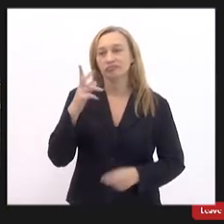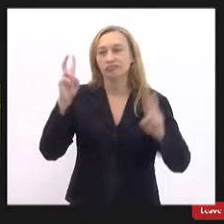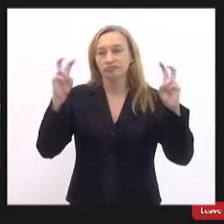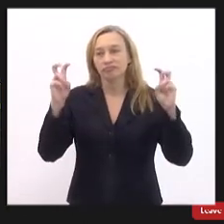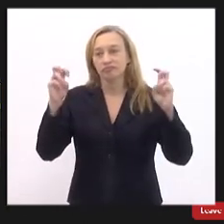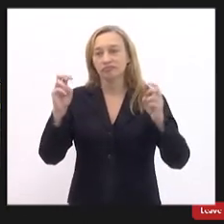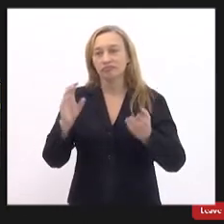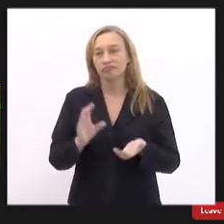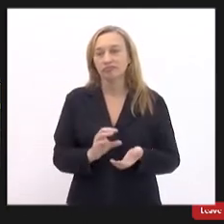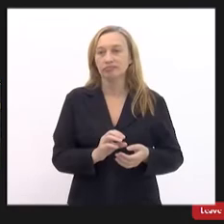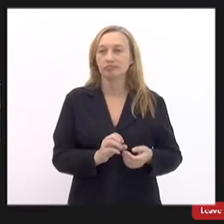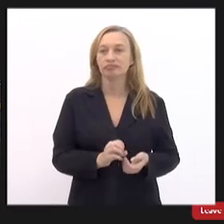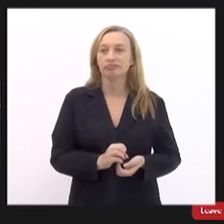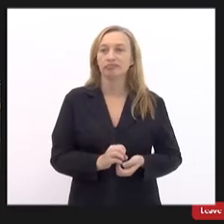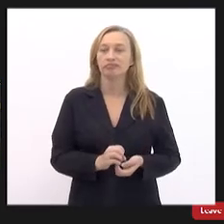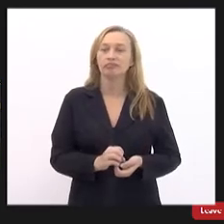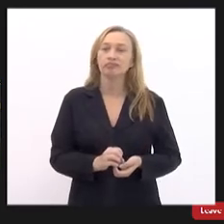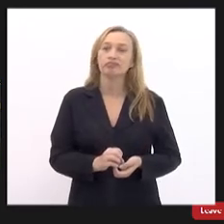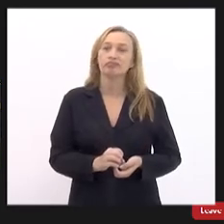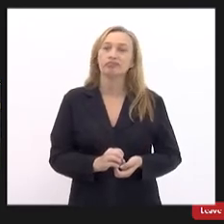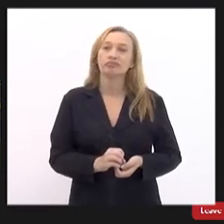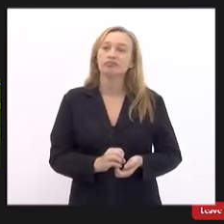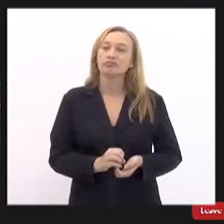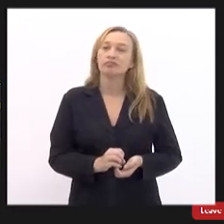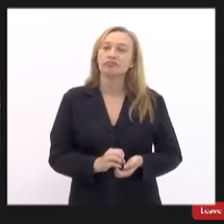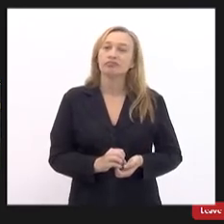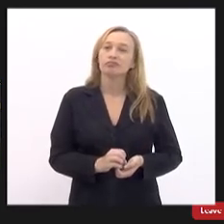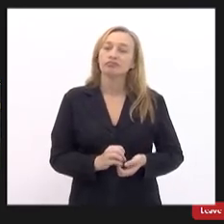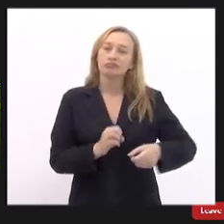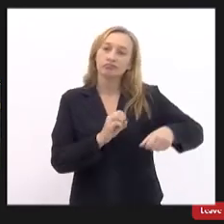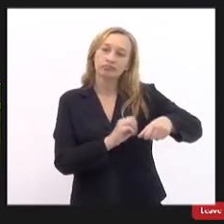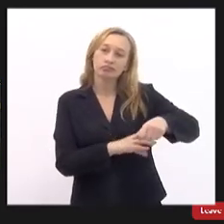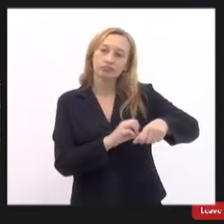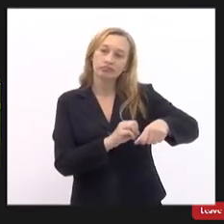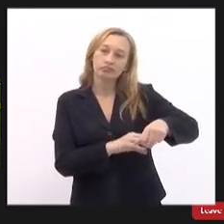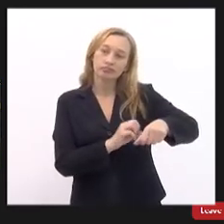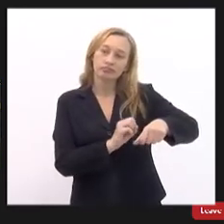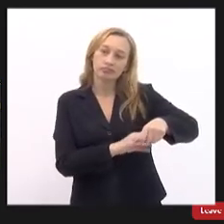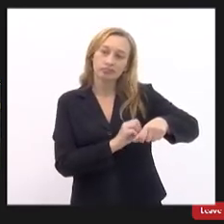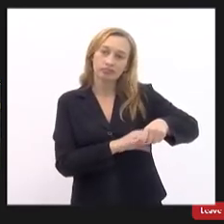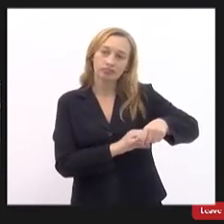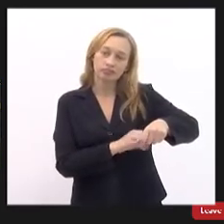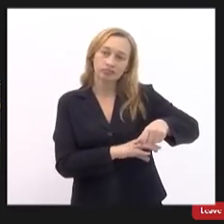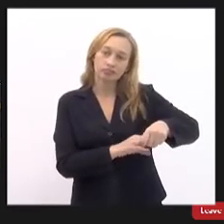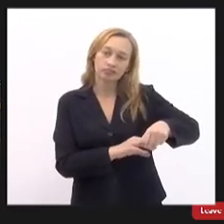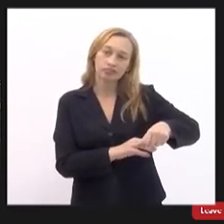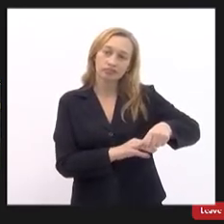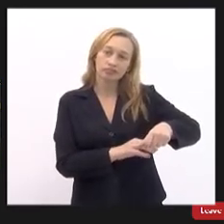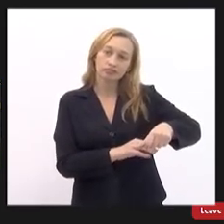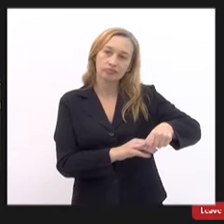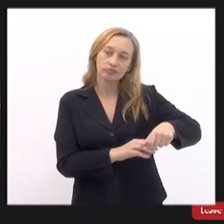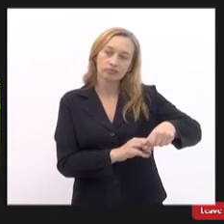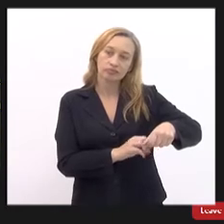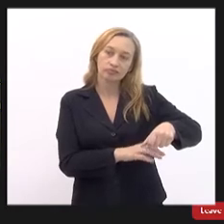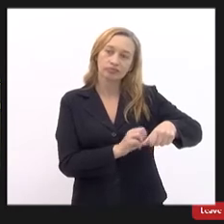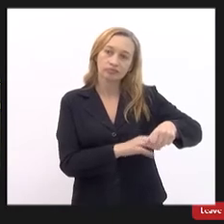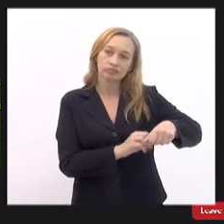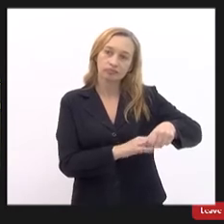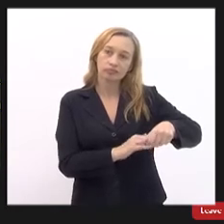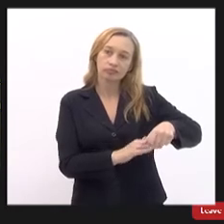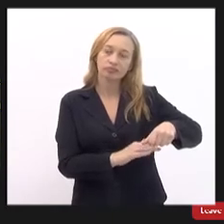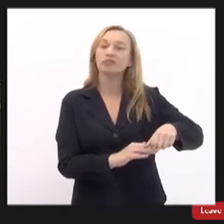auxílio emergencial, né, que não só Belford Roxo, mas como todos